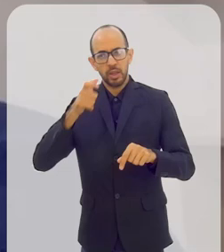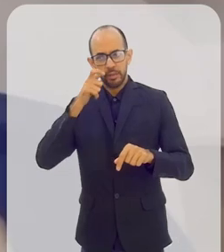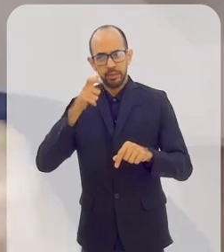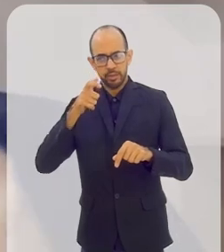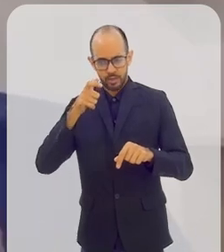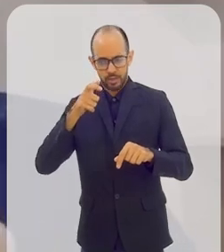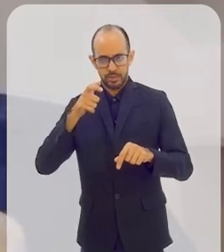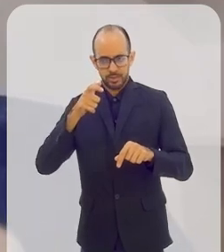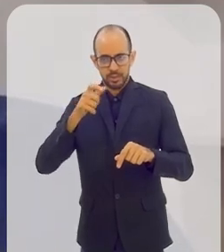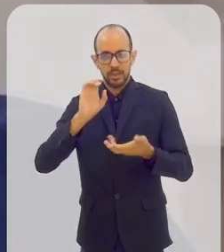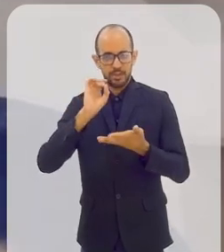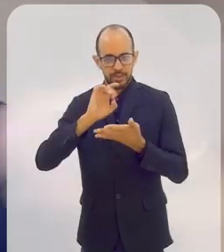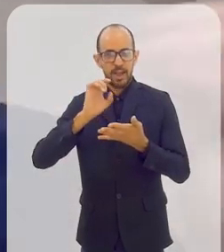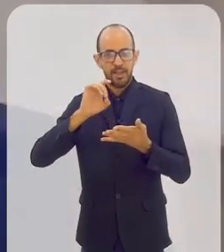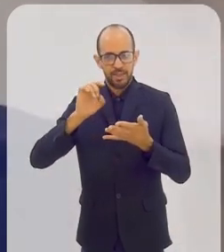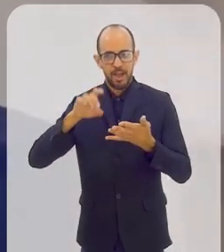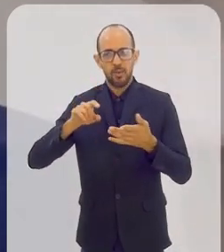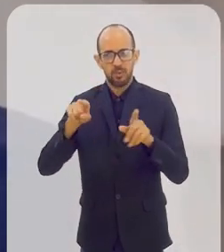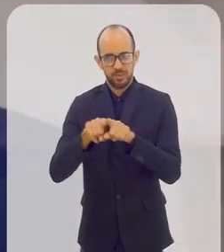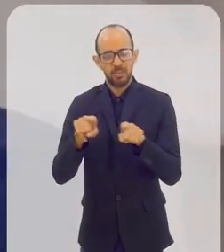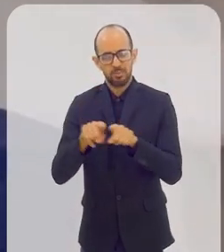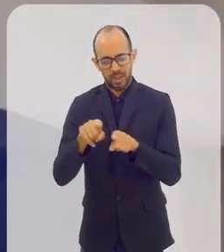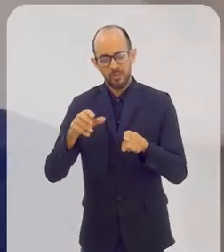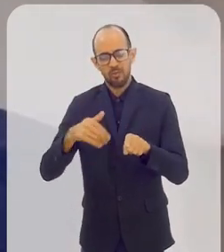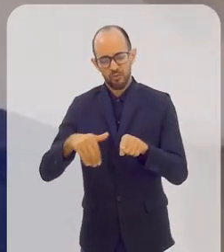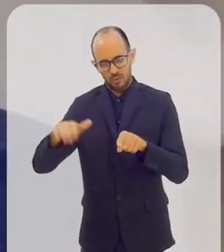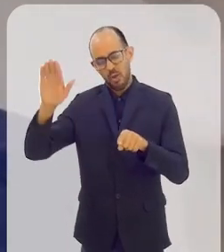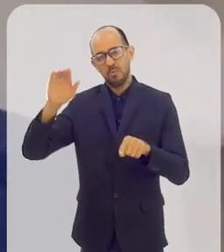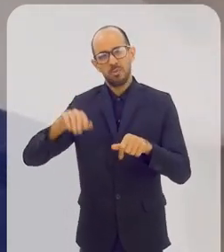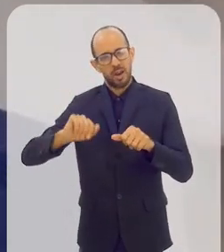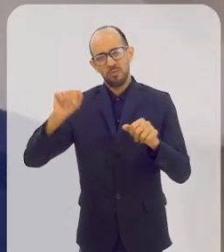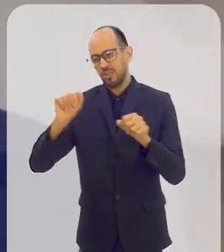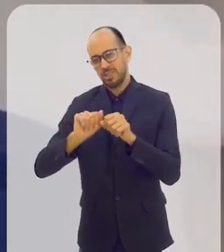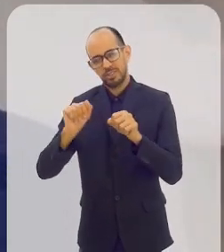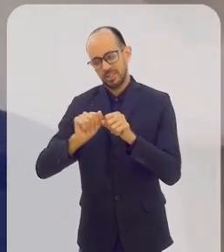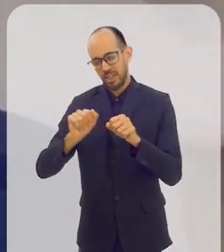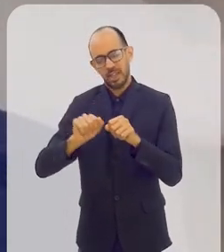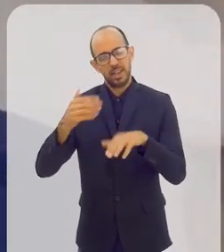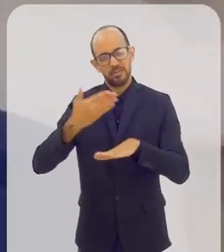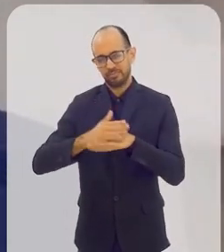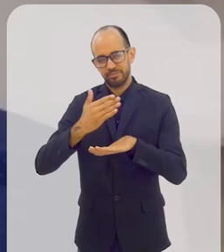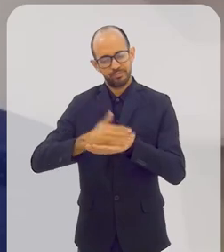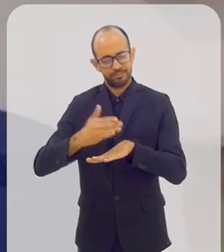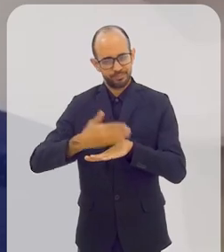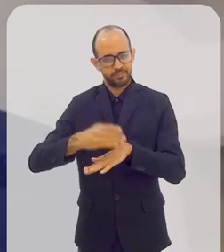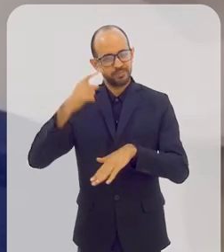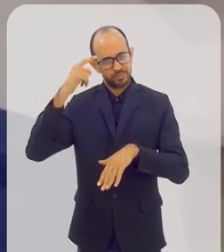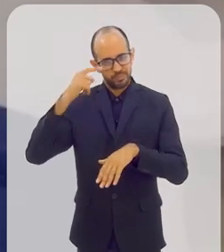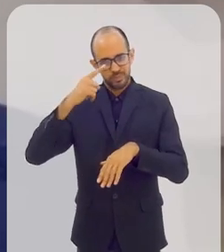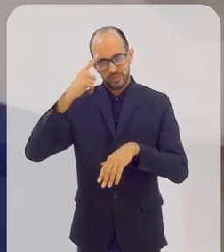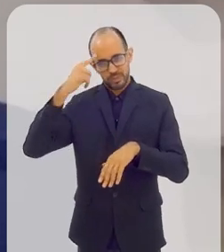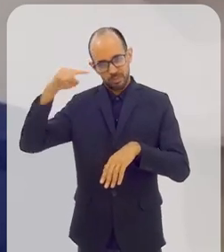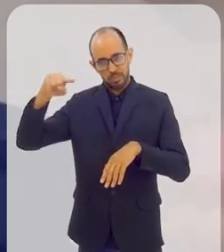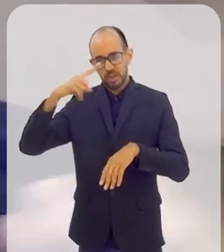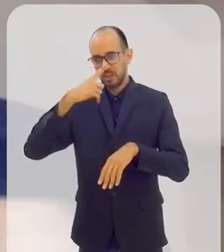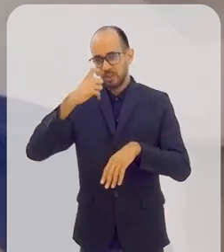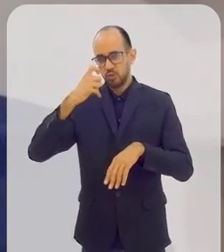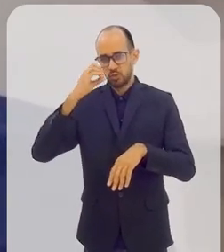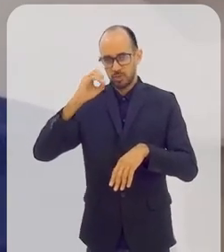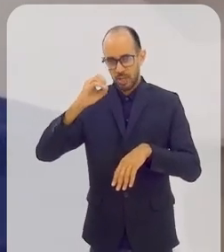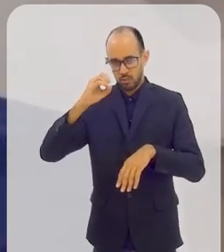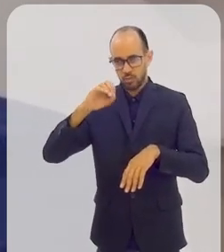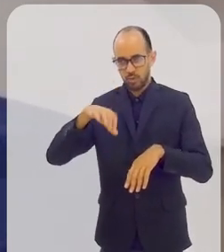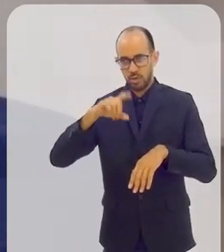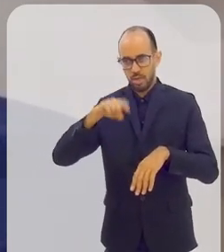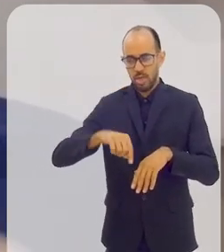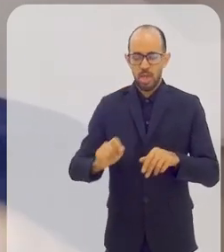conceito. E cada pessoa saiu também para ser autônomo na sua aplicação da Semana Lixo Zero. Então, isso é muito legal. É um evento